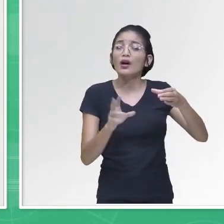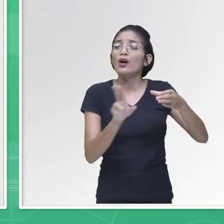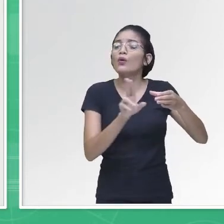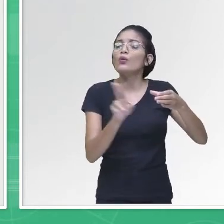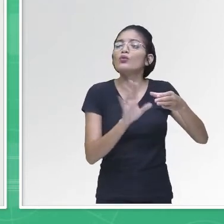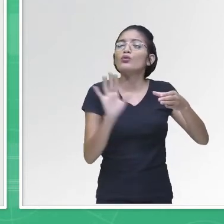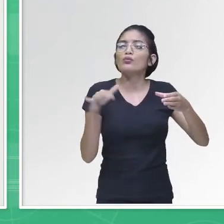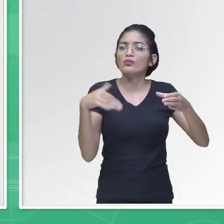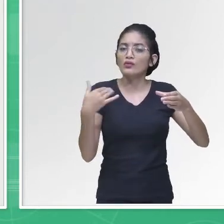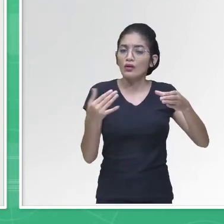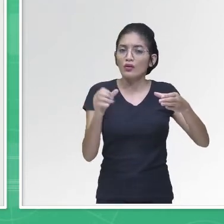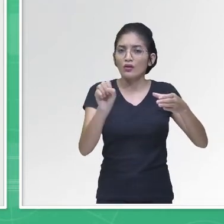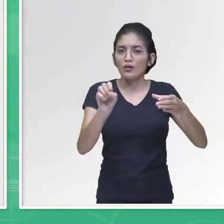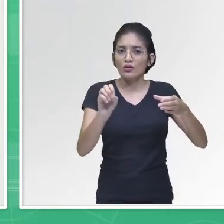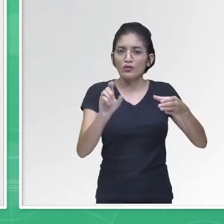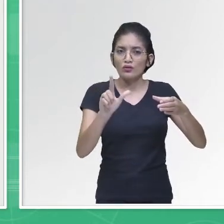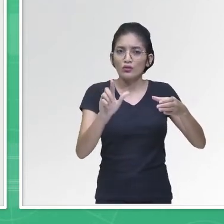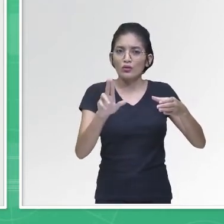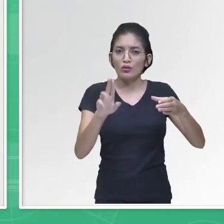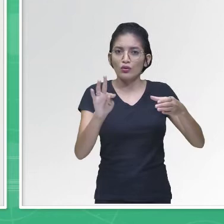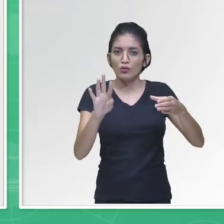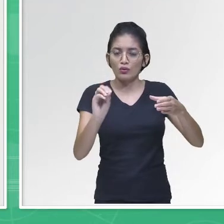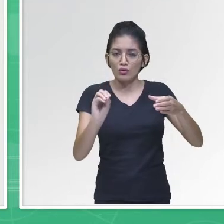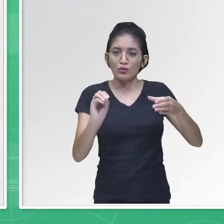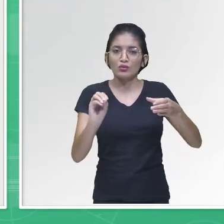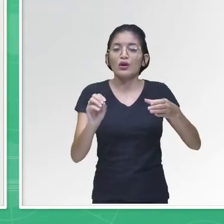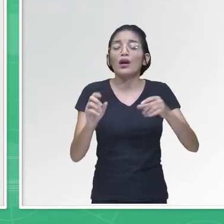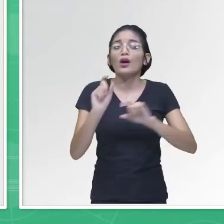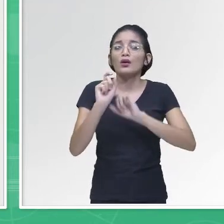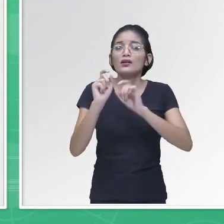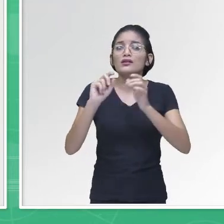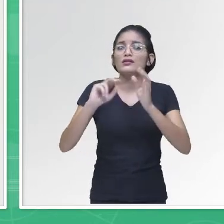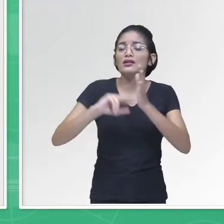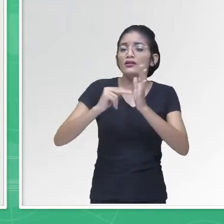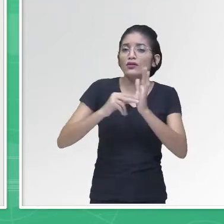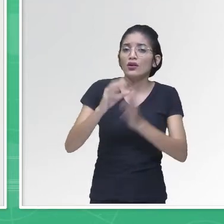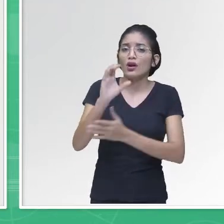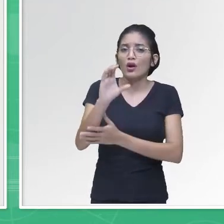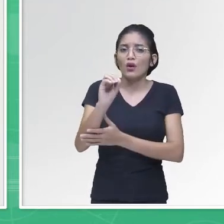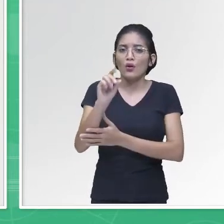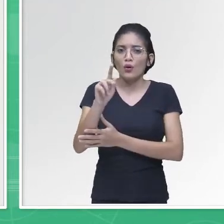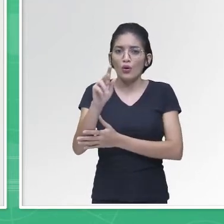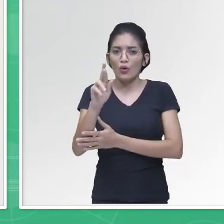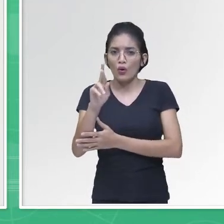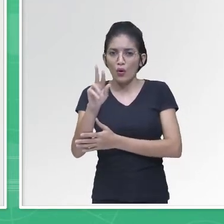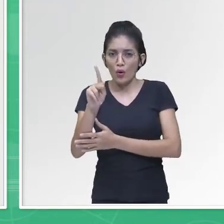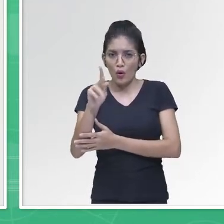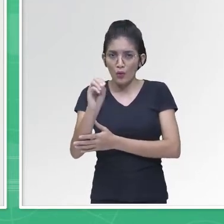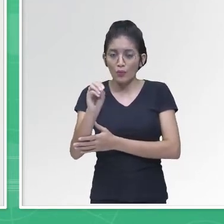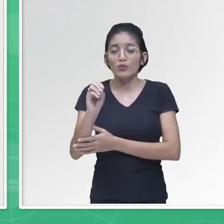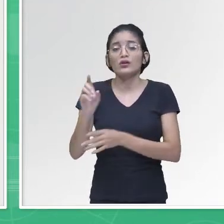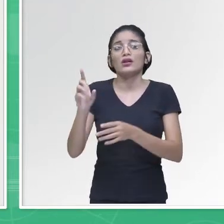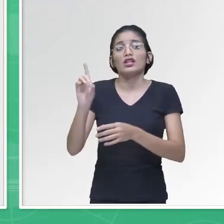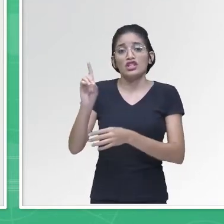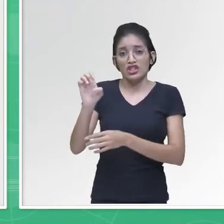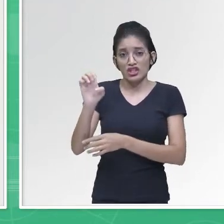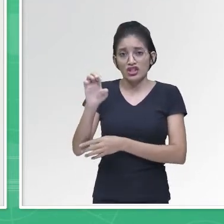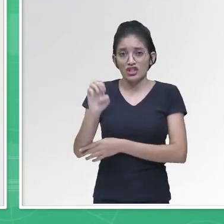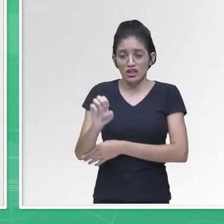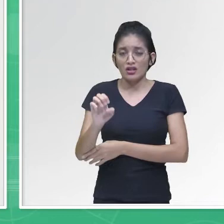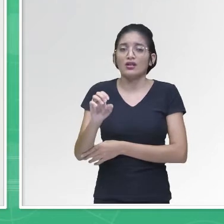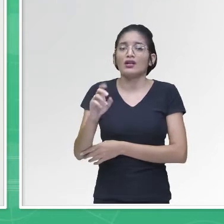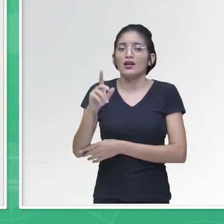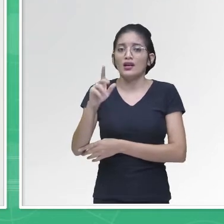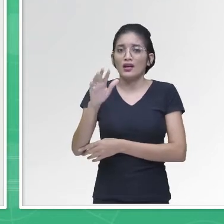né, do soluto, é corpo de fundo. E a solução é chamada de solução saturada